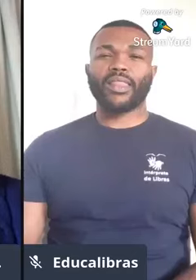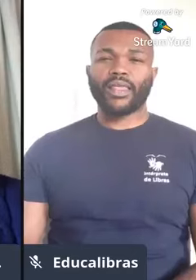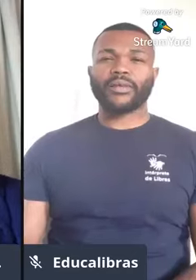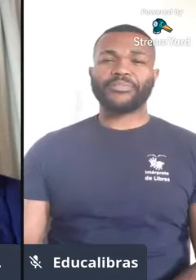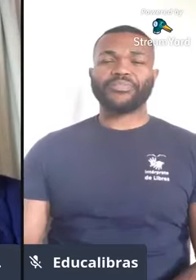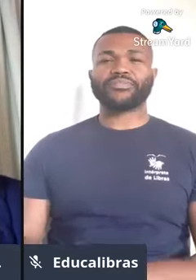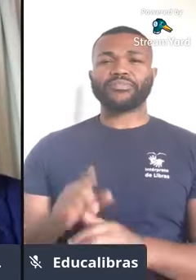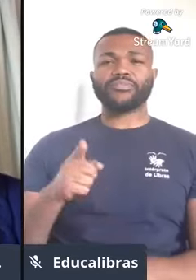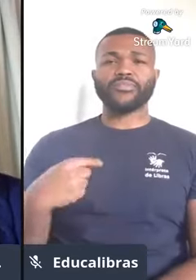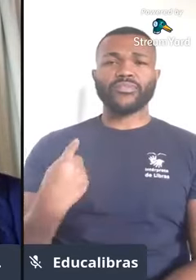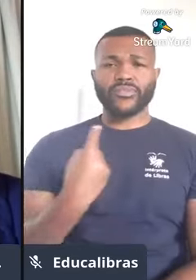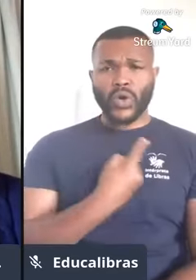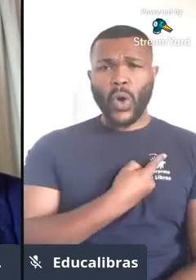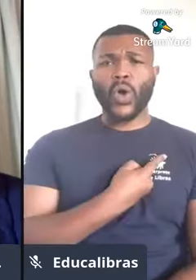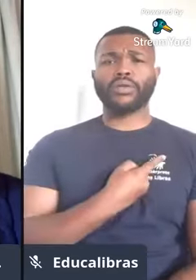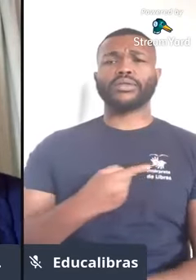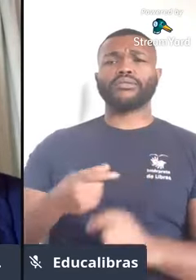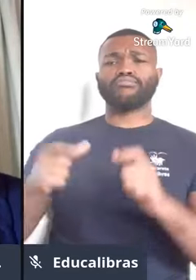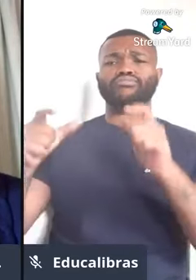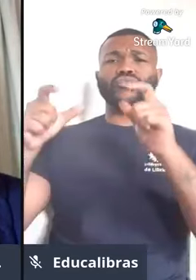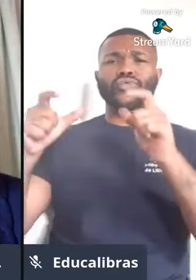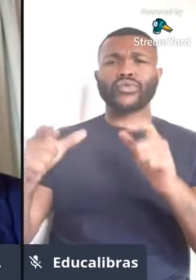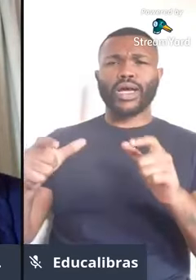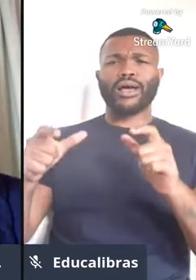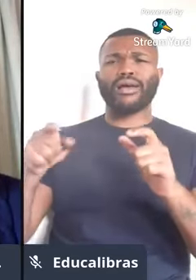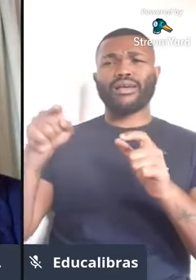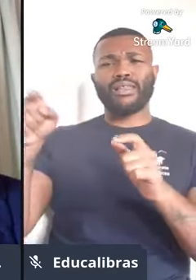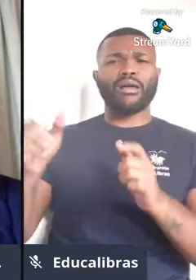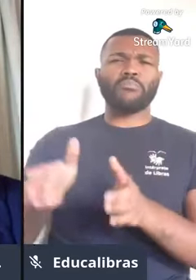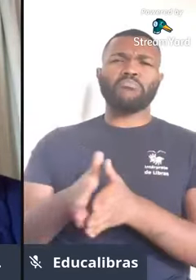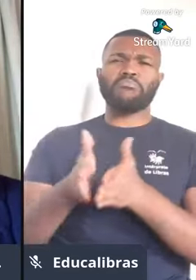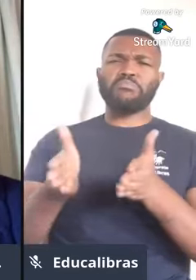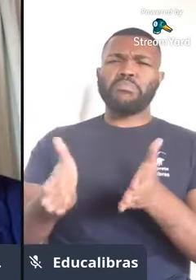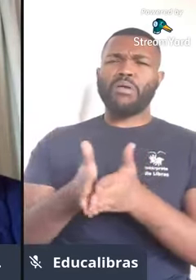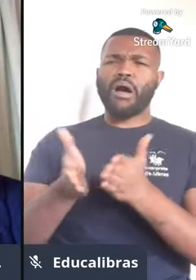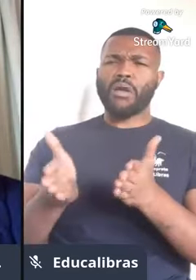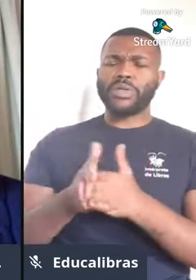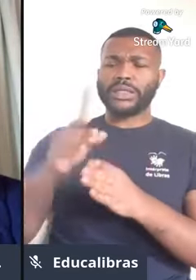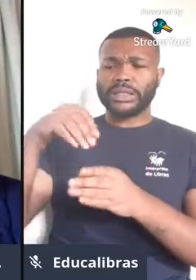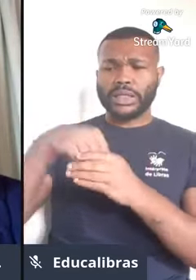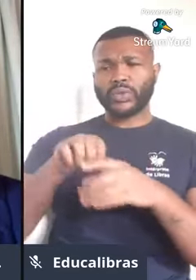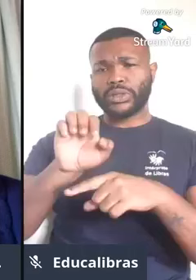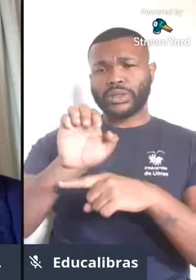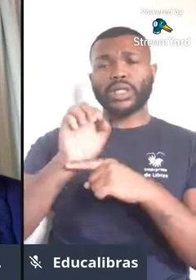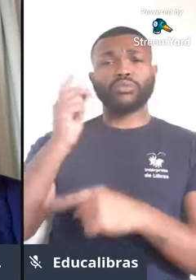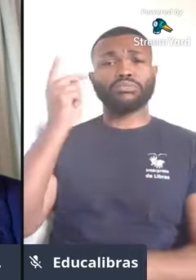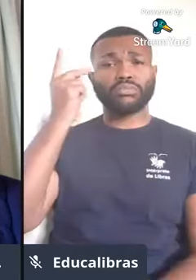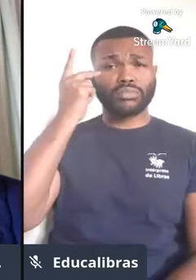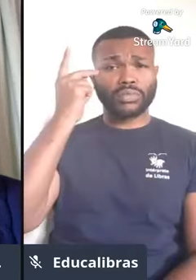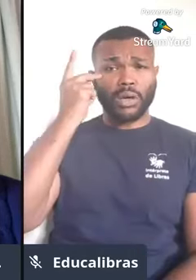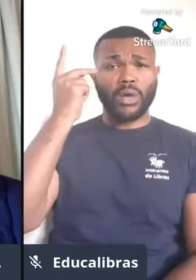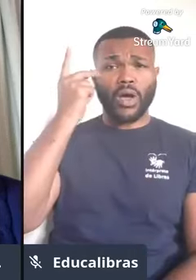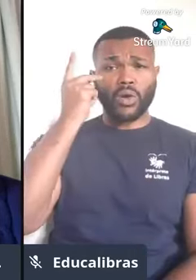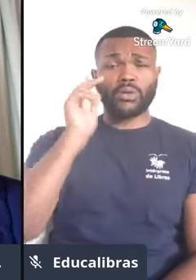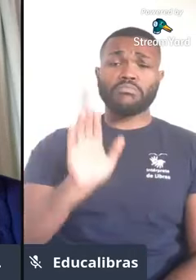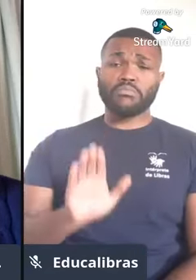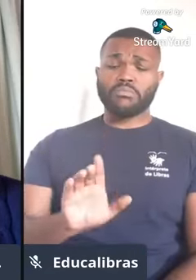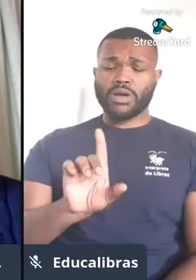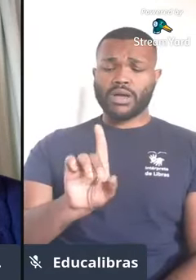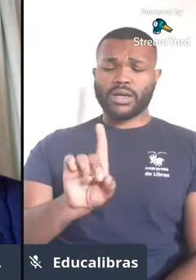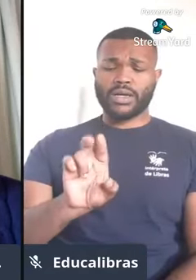nós estarmos localizados numa das áreas mais pobres do estado de São Paulo, Dracena sempre conseguiu manter um ritmo